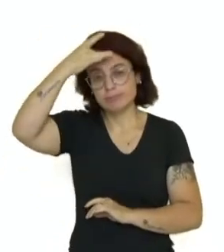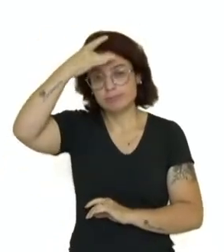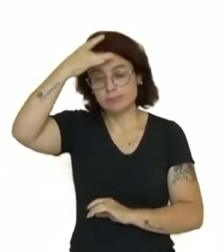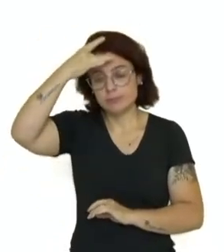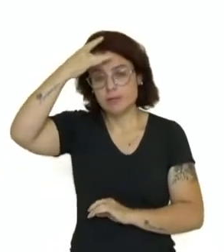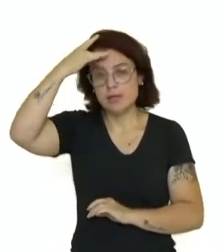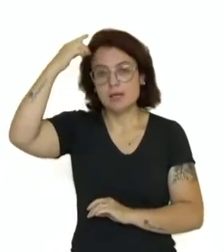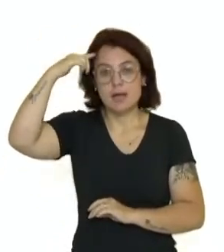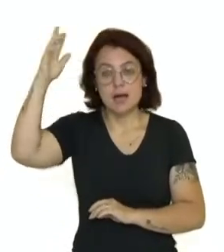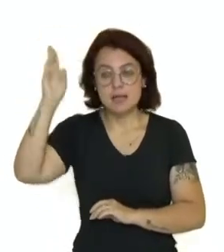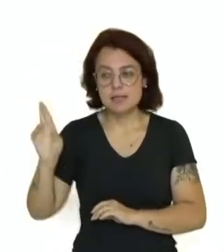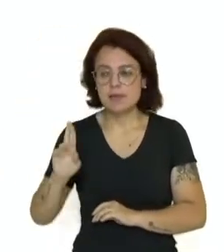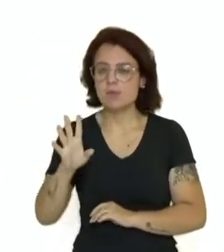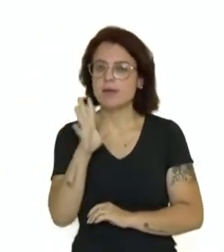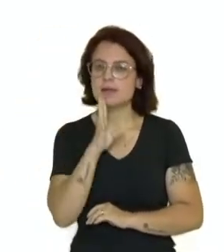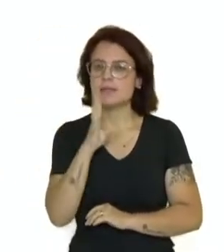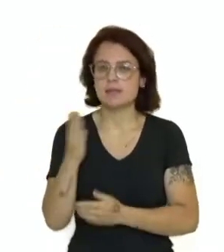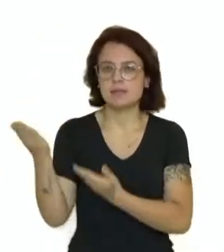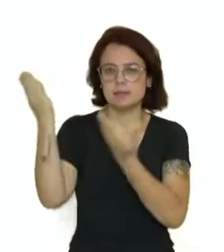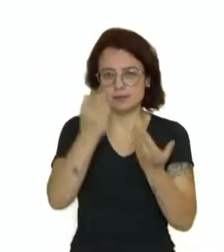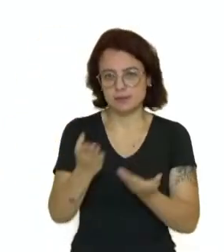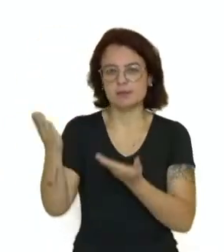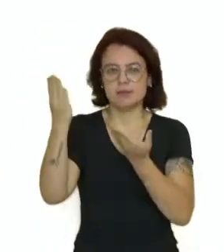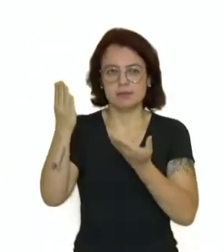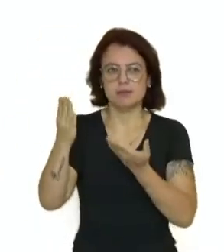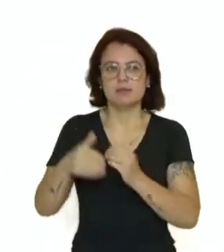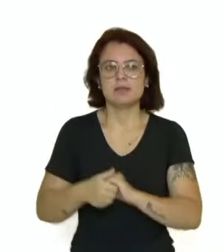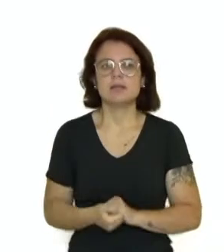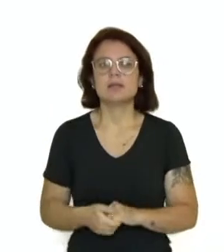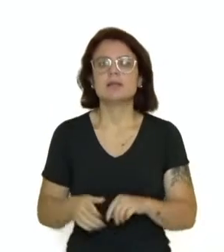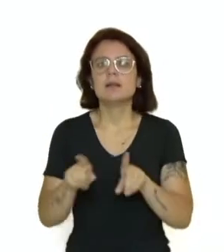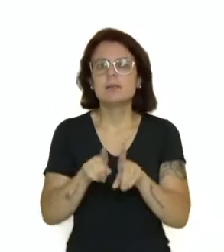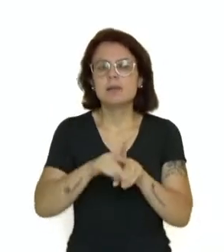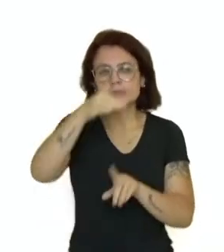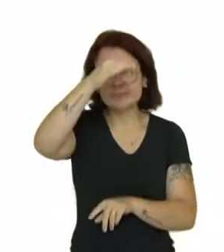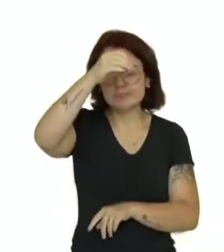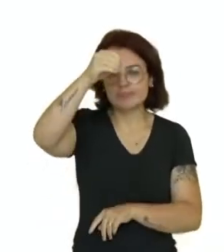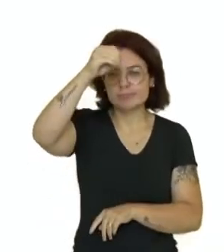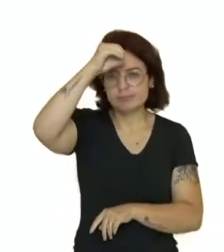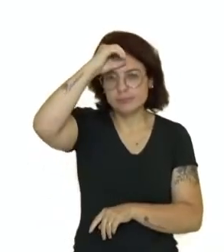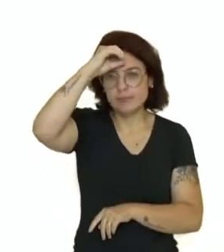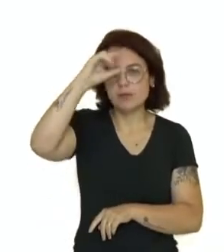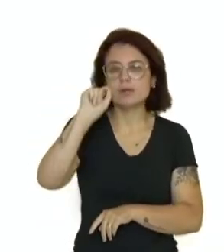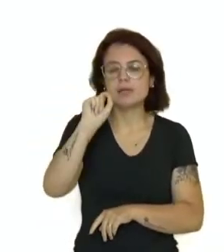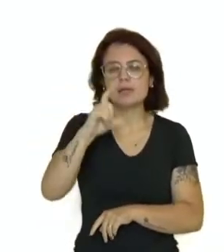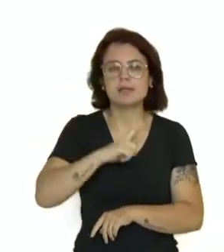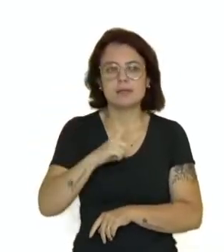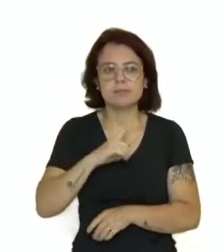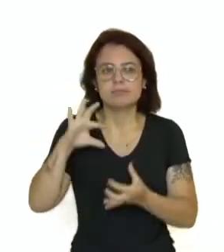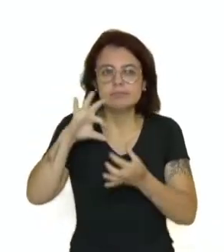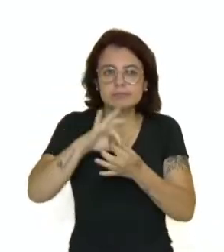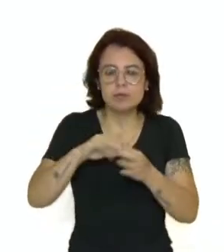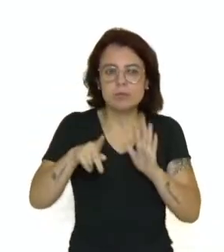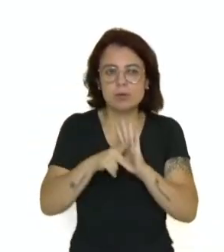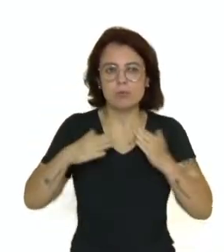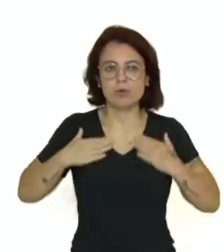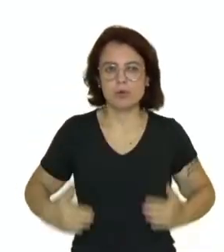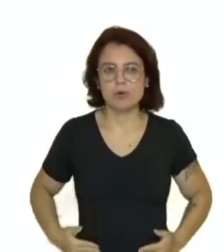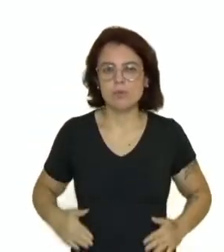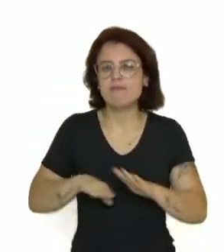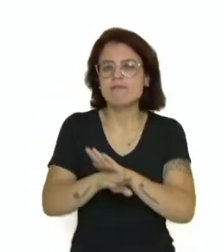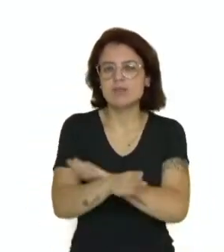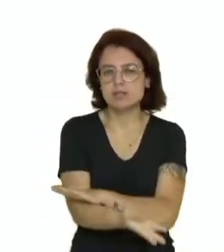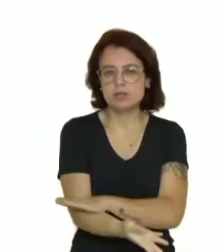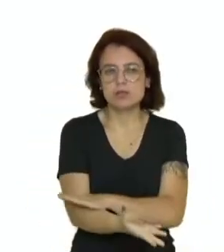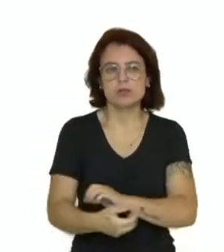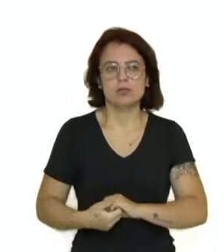minha racionalidade que é capaz de conhecer a virtude, assim como a ignorância está ligado ao corpo, ao vício. Olha a relação